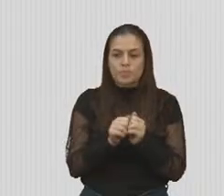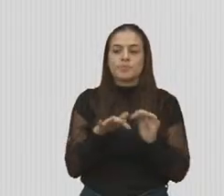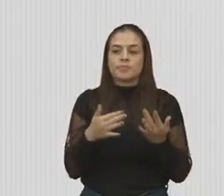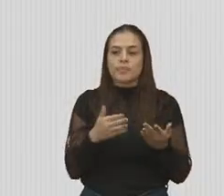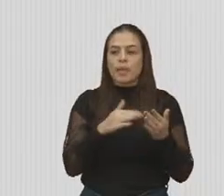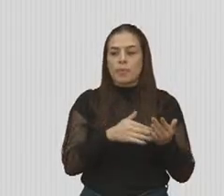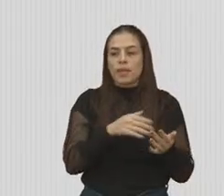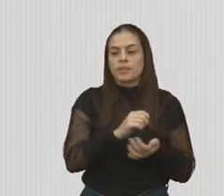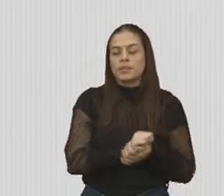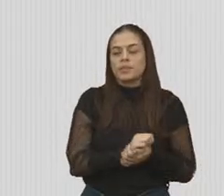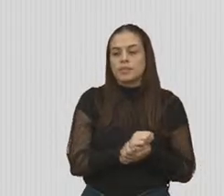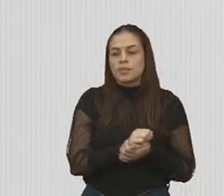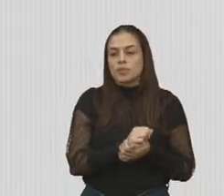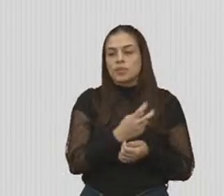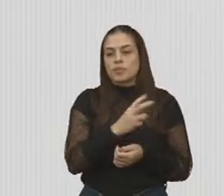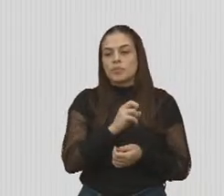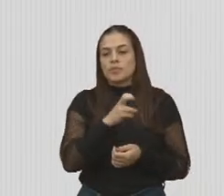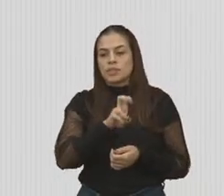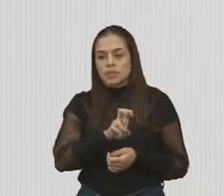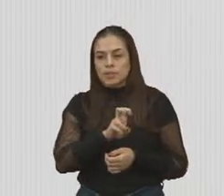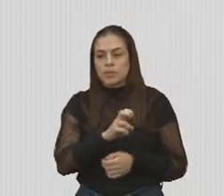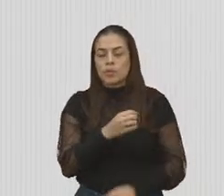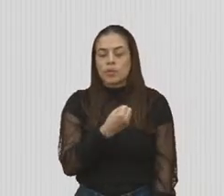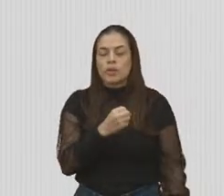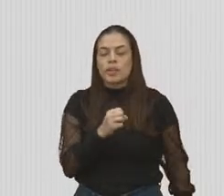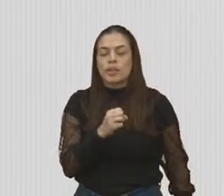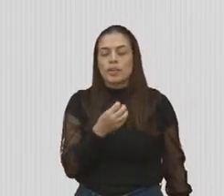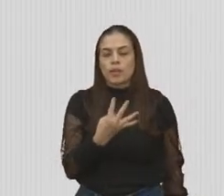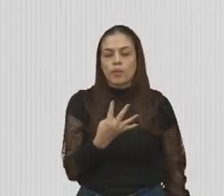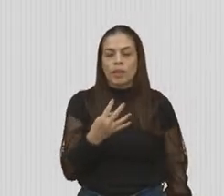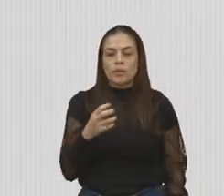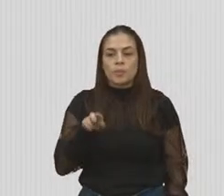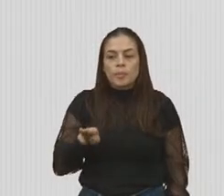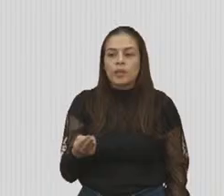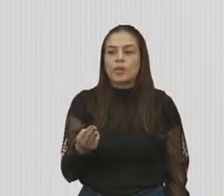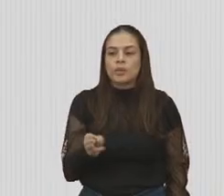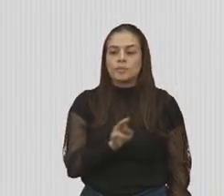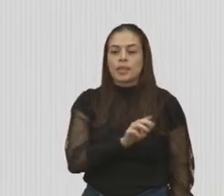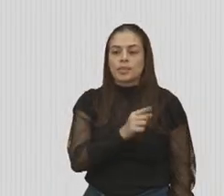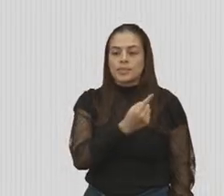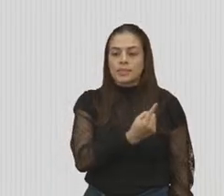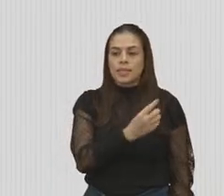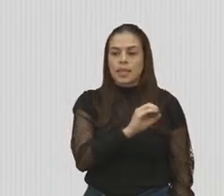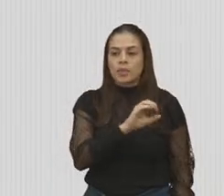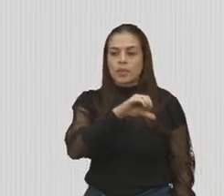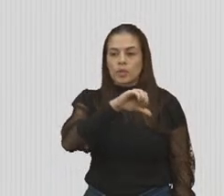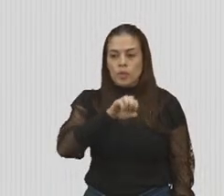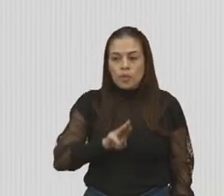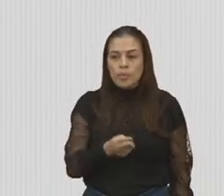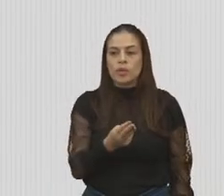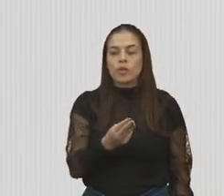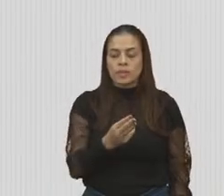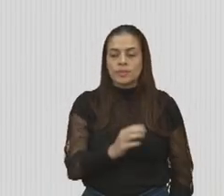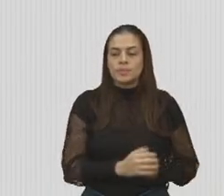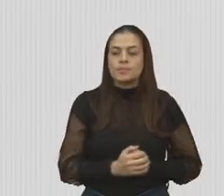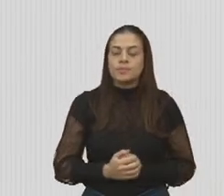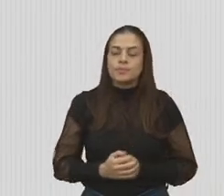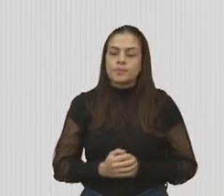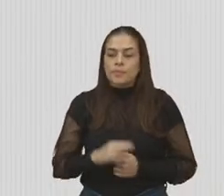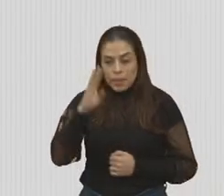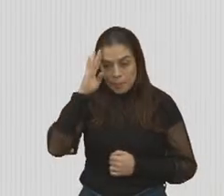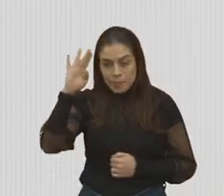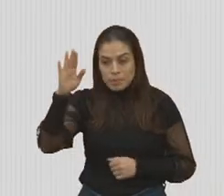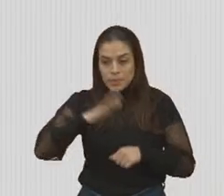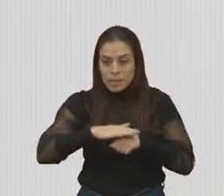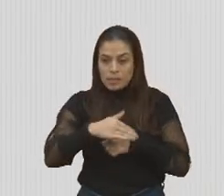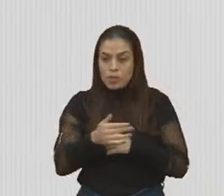de uma previsão em 2025 de 84 milhões para 109 na LDO 2026. As principais